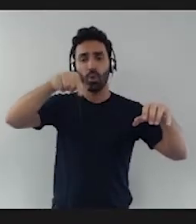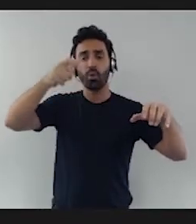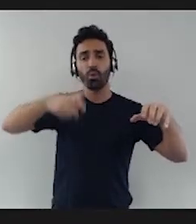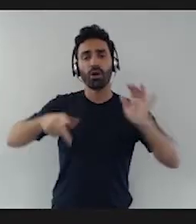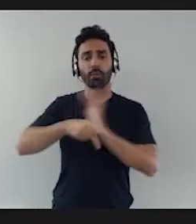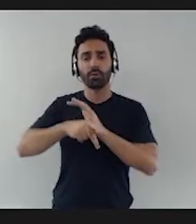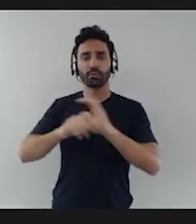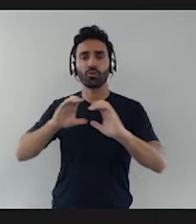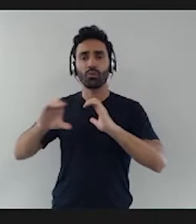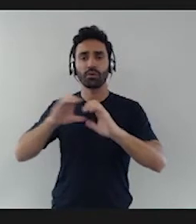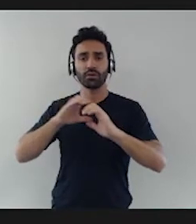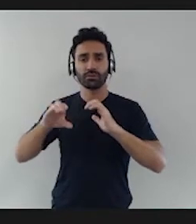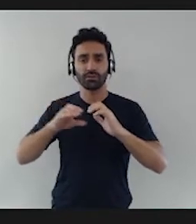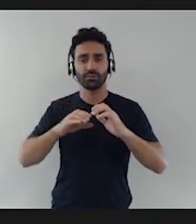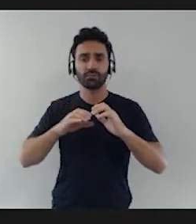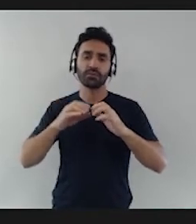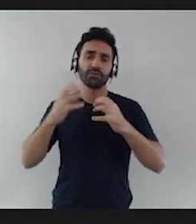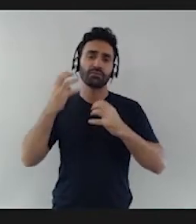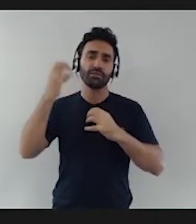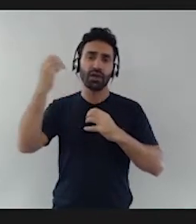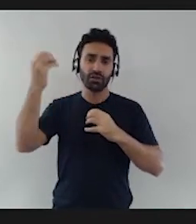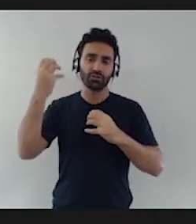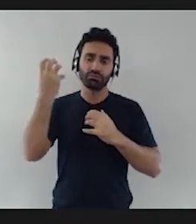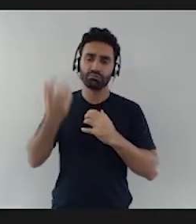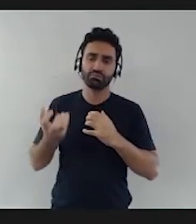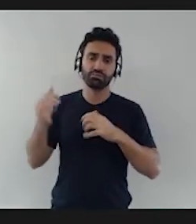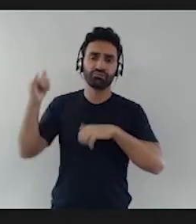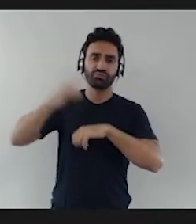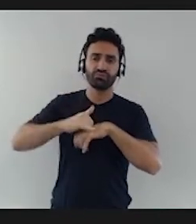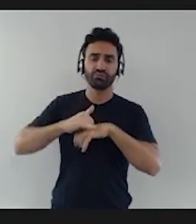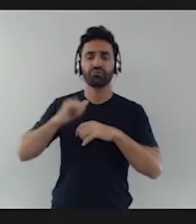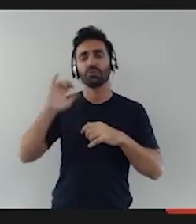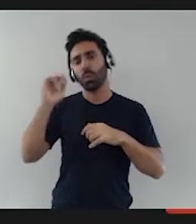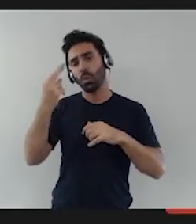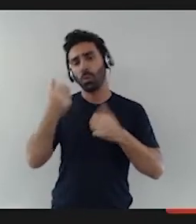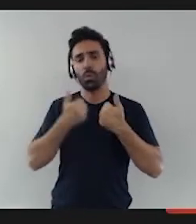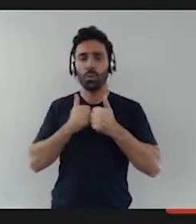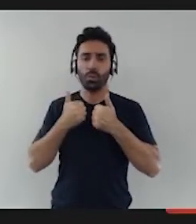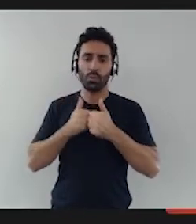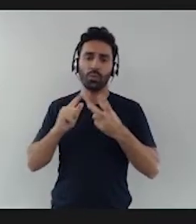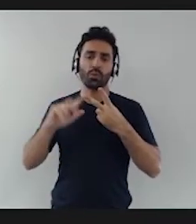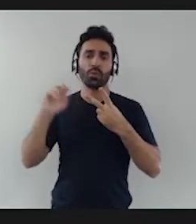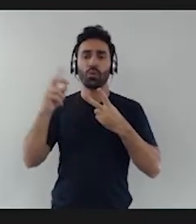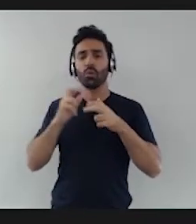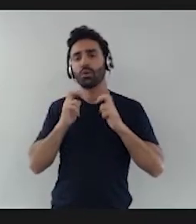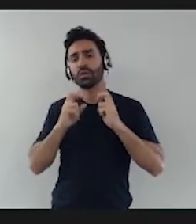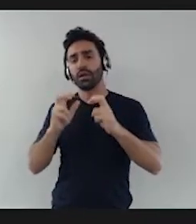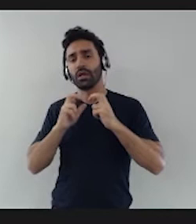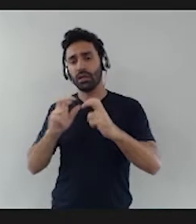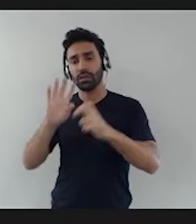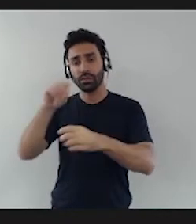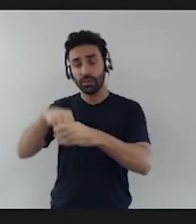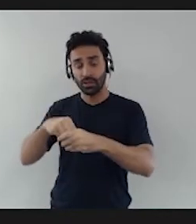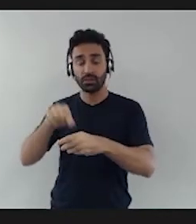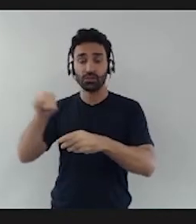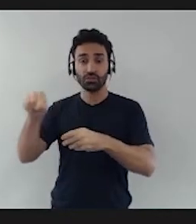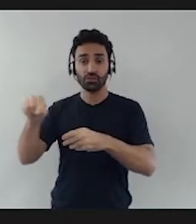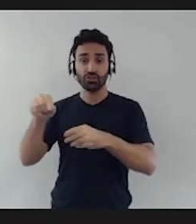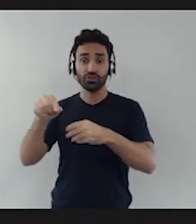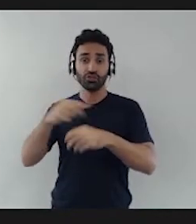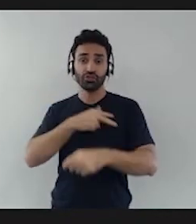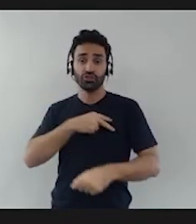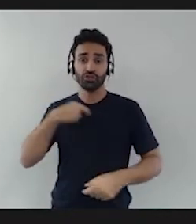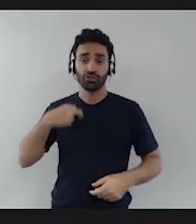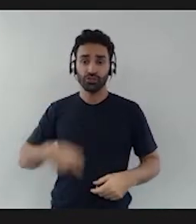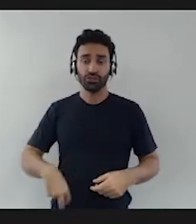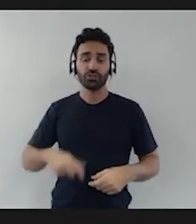de viagens aéreas, de viagens terrestres, de viagens ferroviárias dentro da China. E o